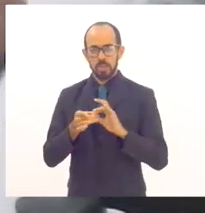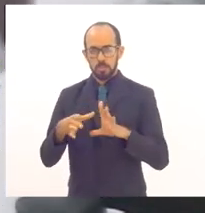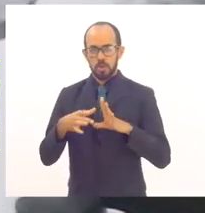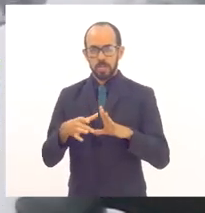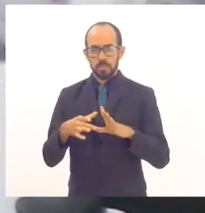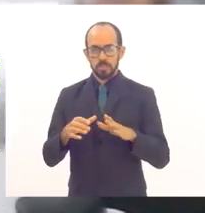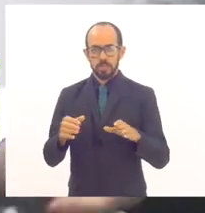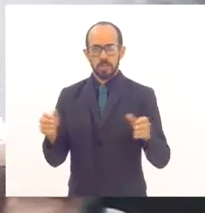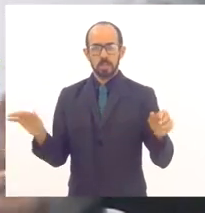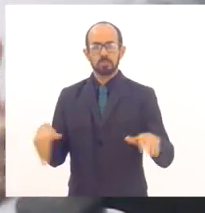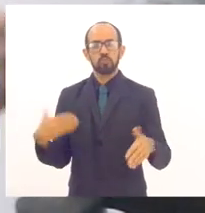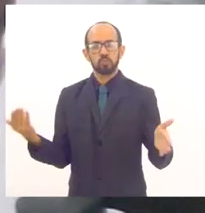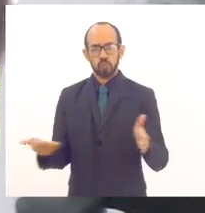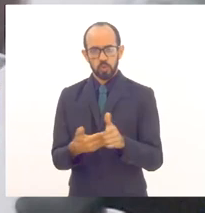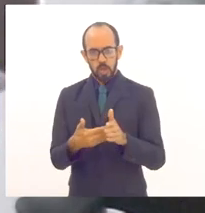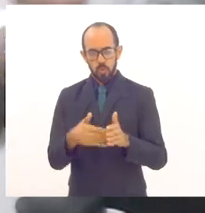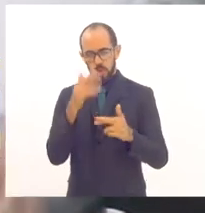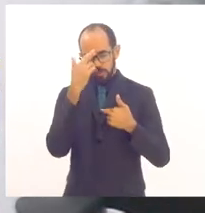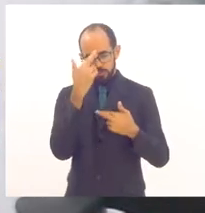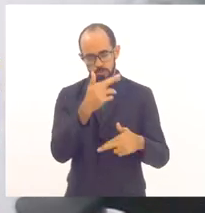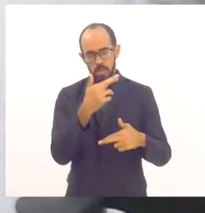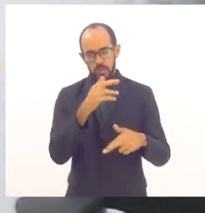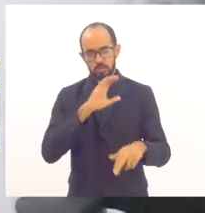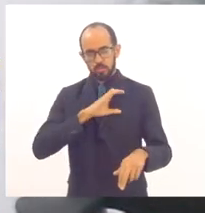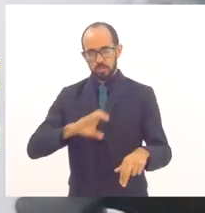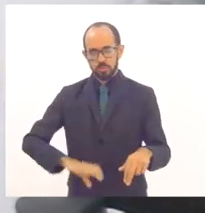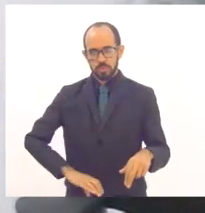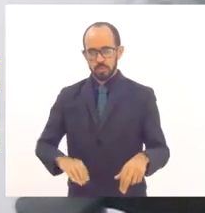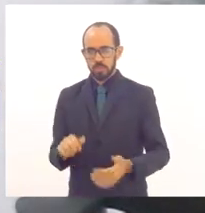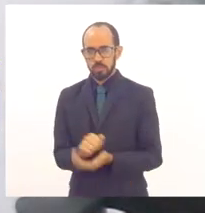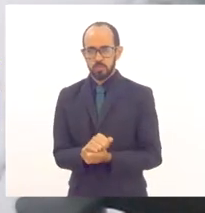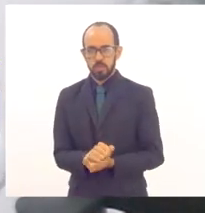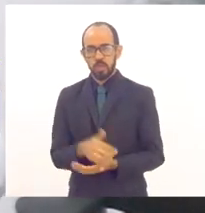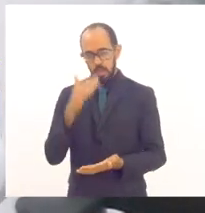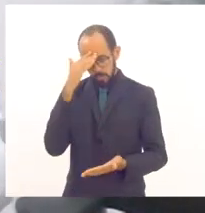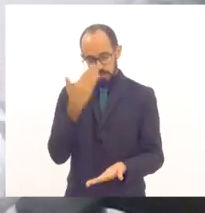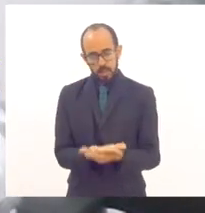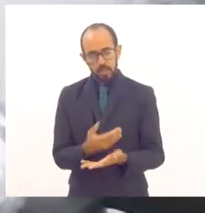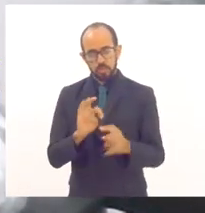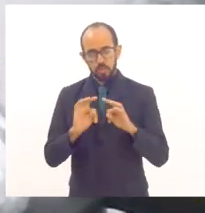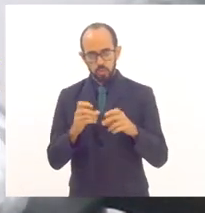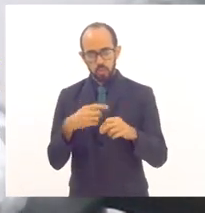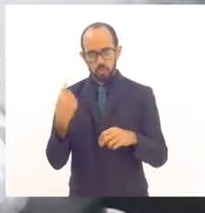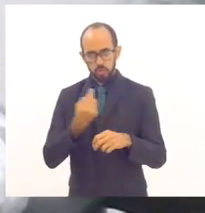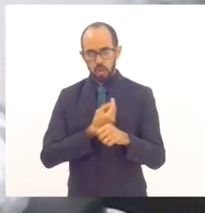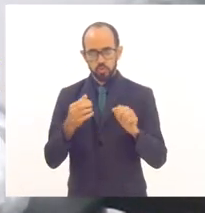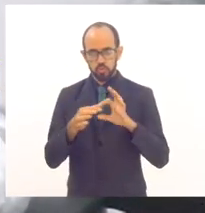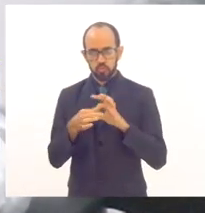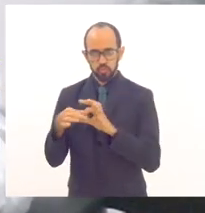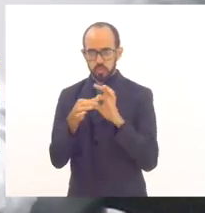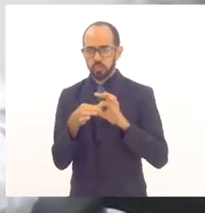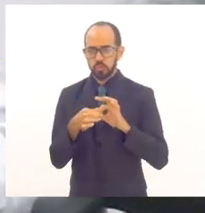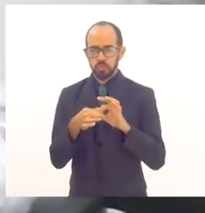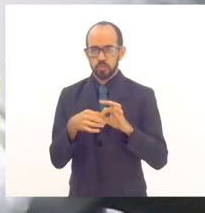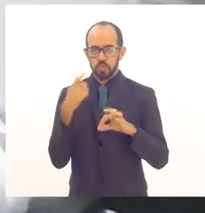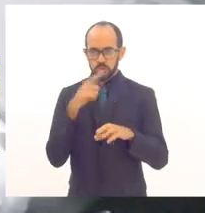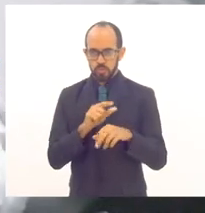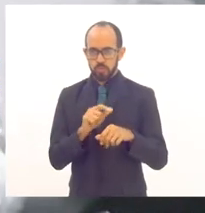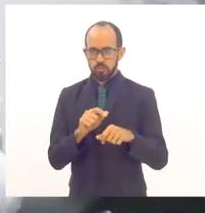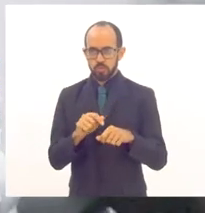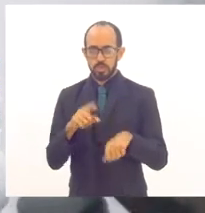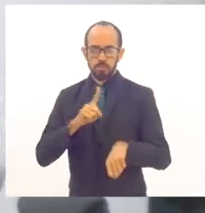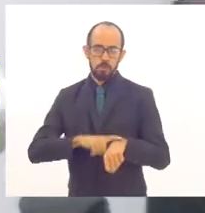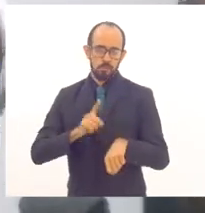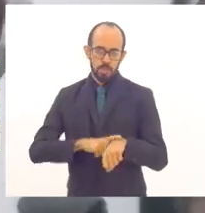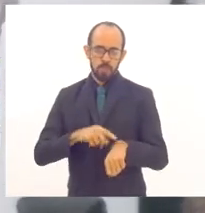plena, o respeito e a civilização. Eu tenho certeza que nós todos juntos vamos conseguir isso. Esse tempo vai